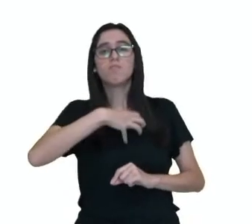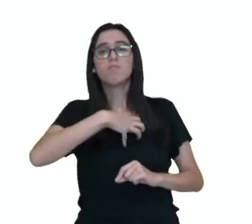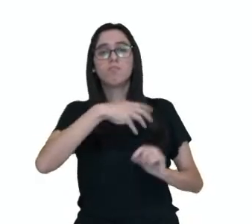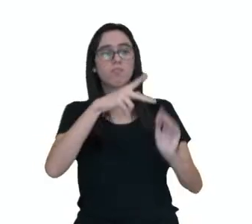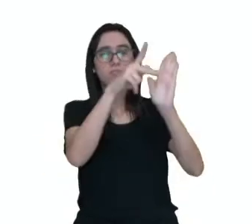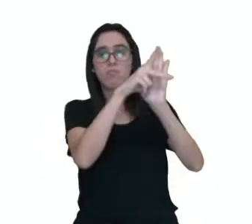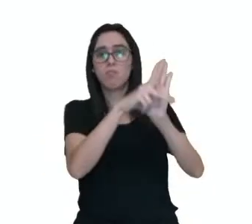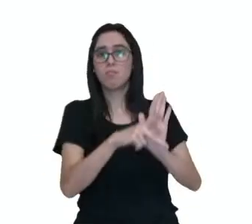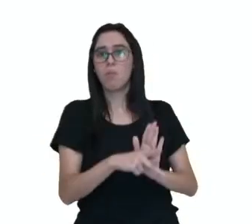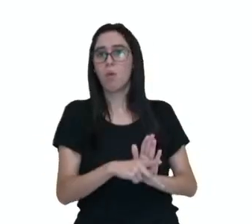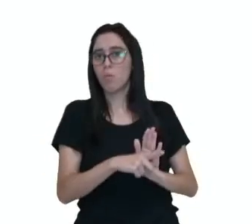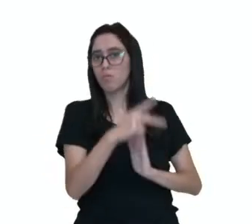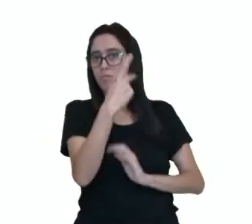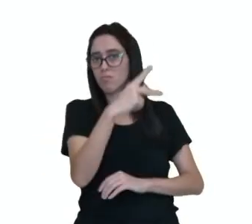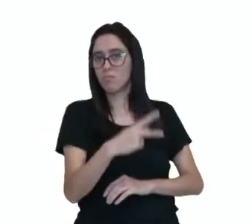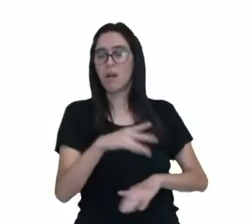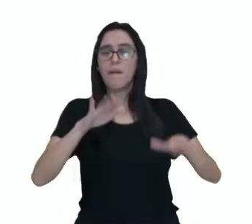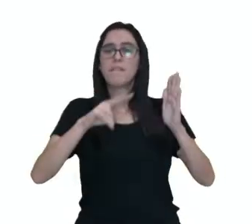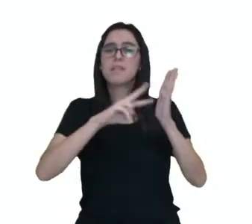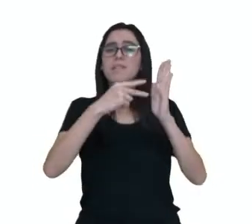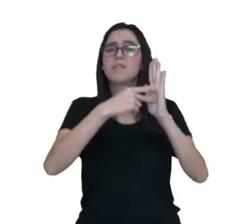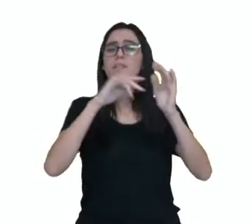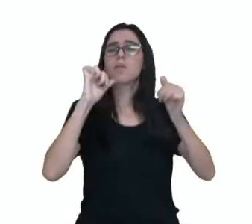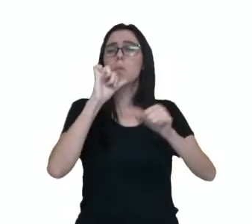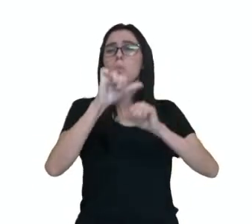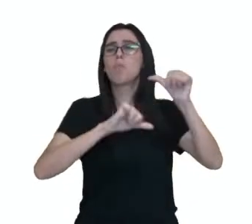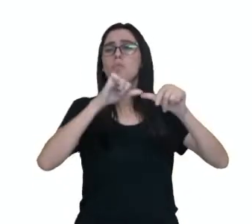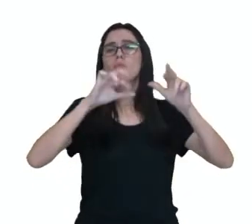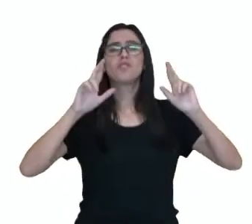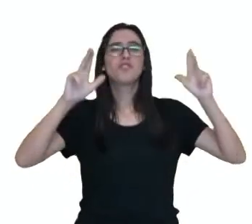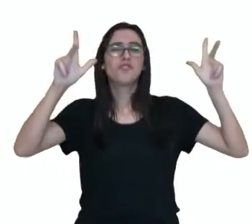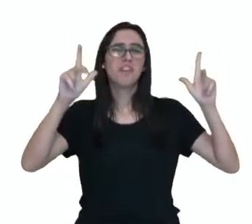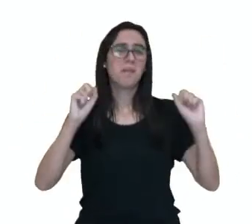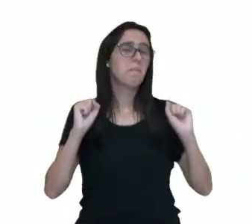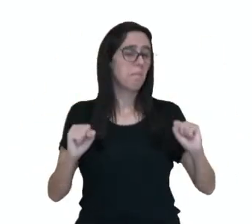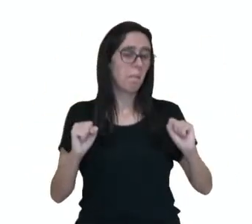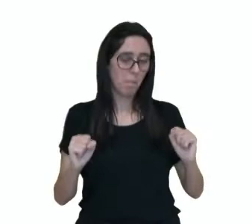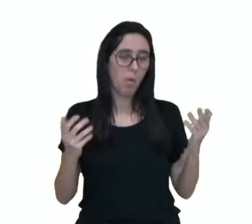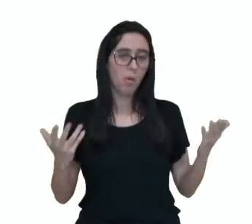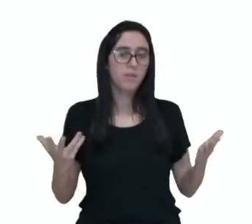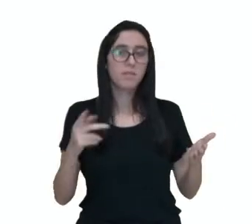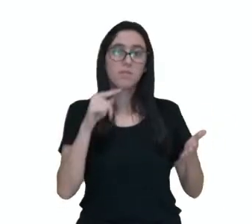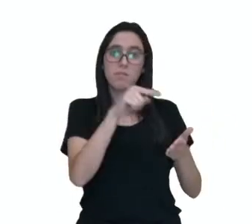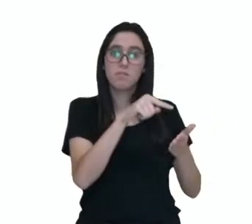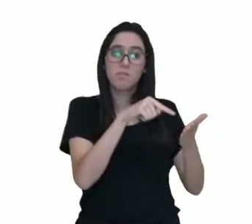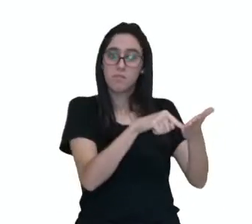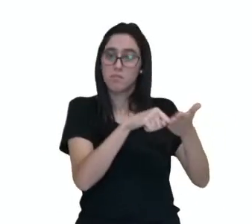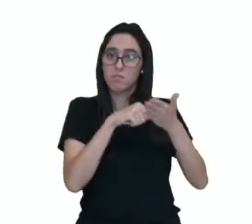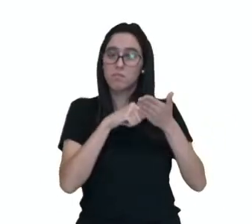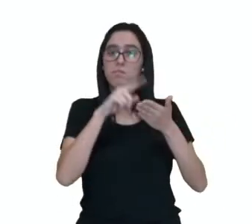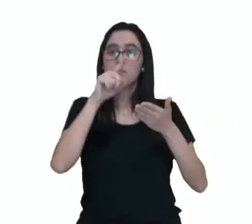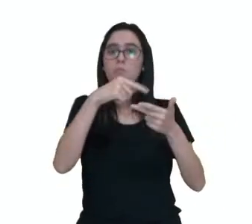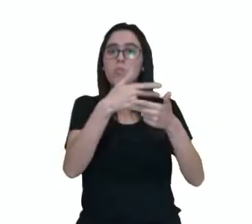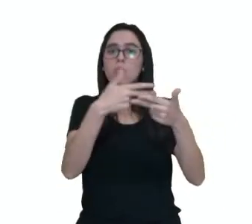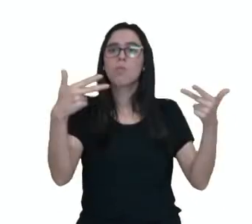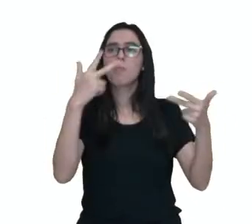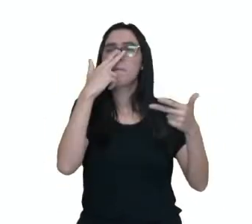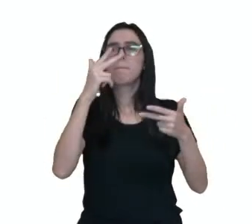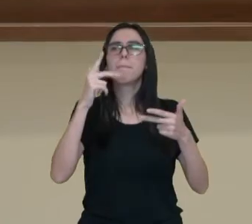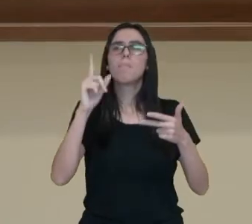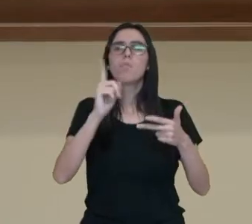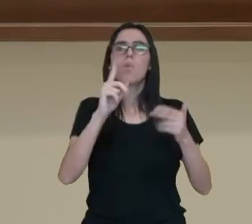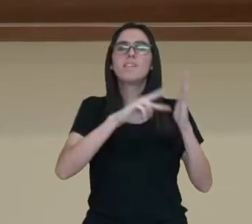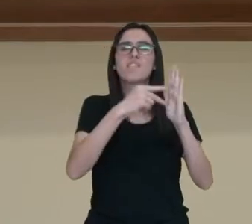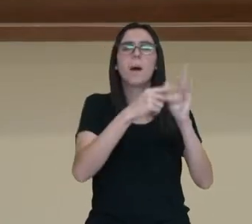significado é ampliado ou alterado no contexto em que é empregada, sugerindo ideias que vão além do seu sentido